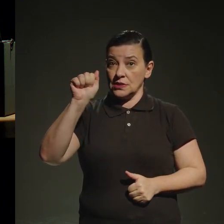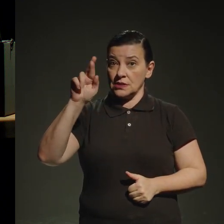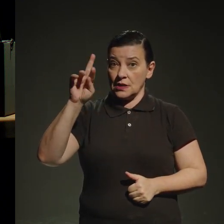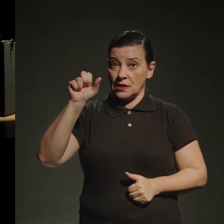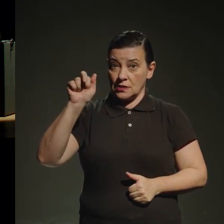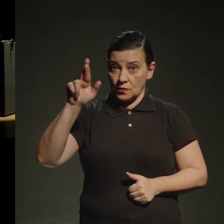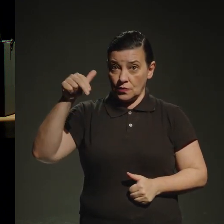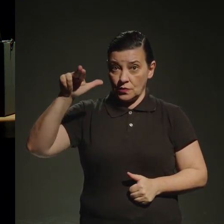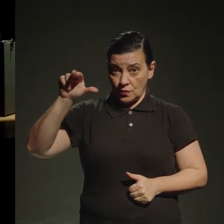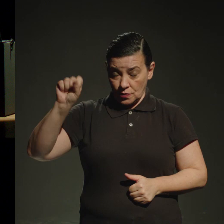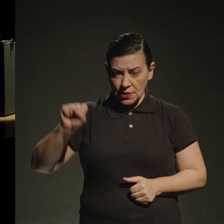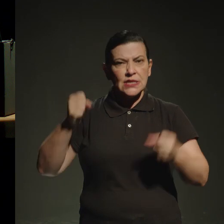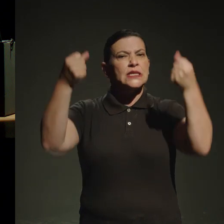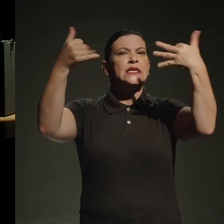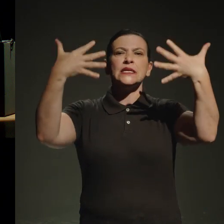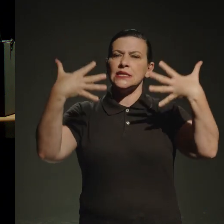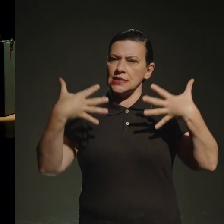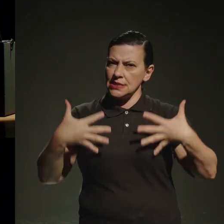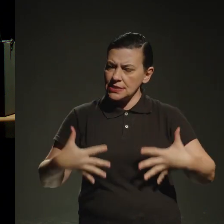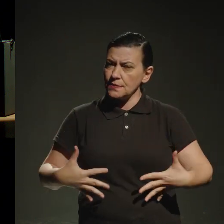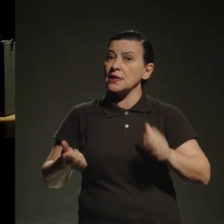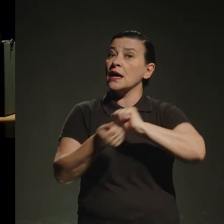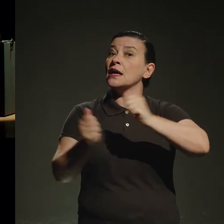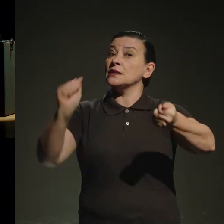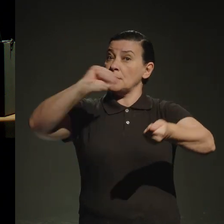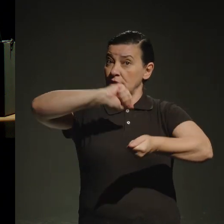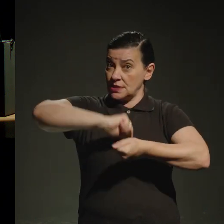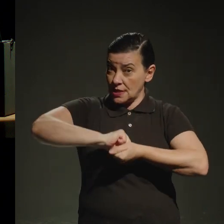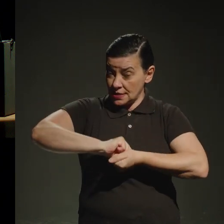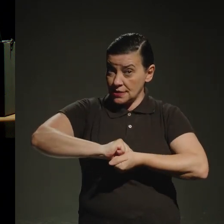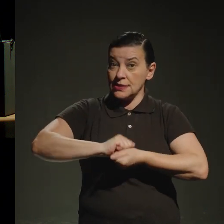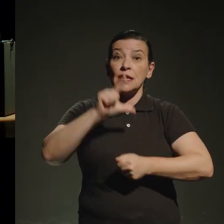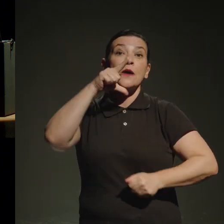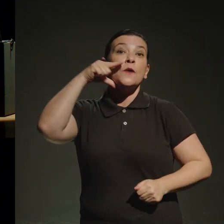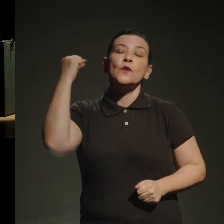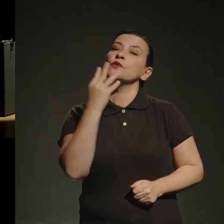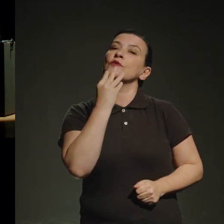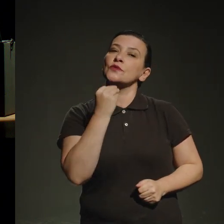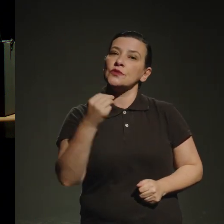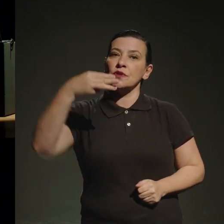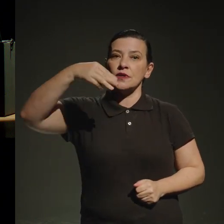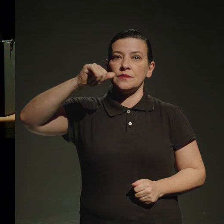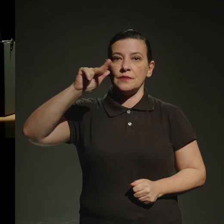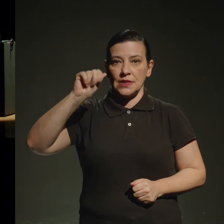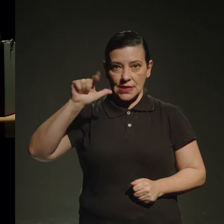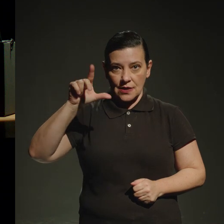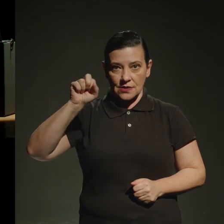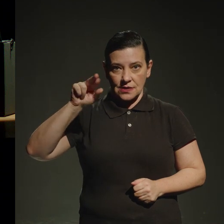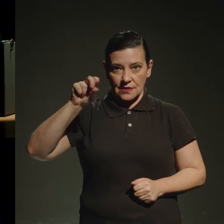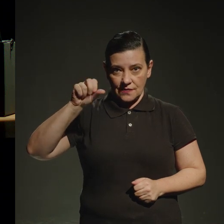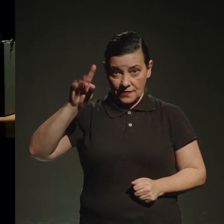lia os 5 personagens e o Luiz Arthur, o diretor, lia as rubricas de Caio Fernando Abreu,